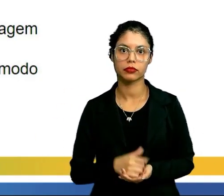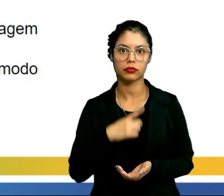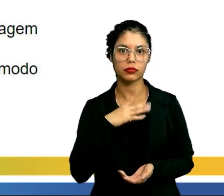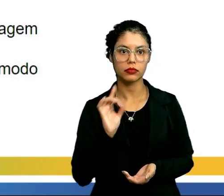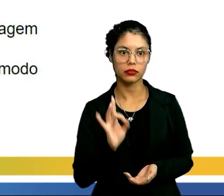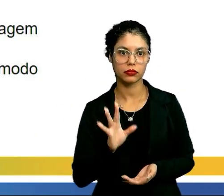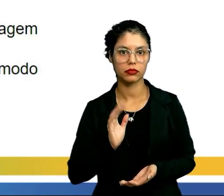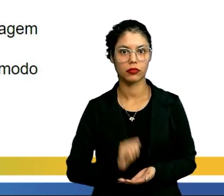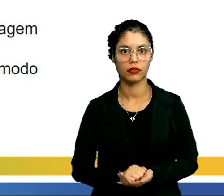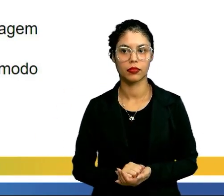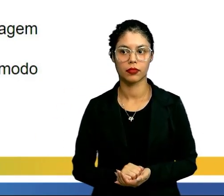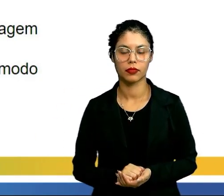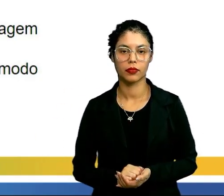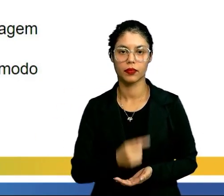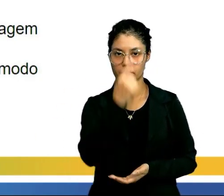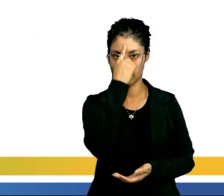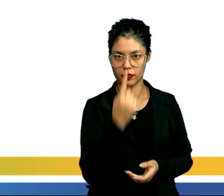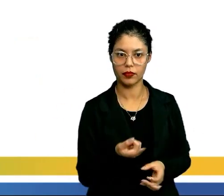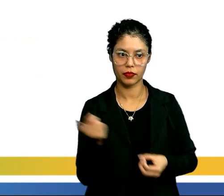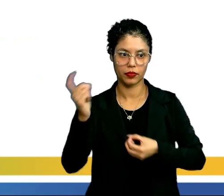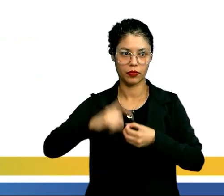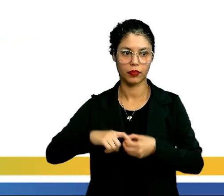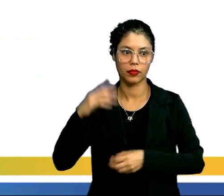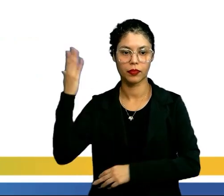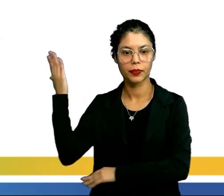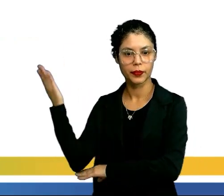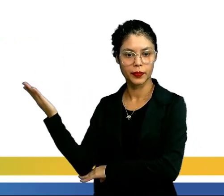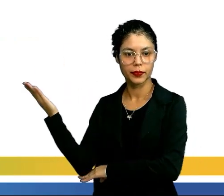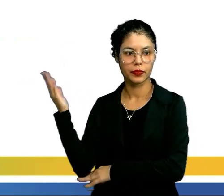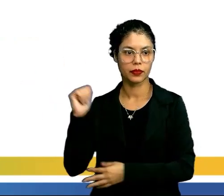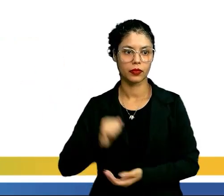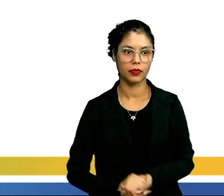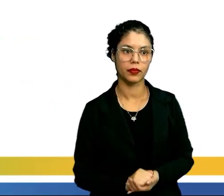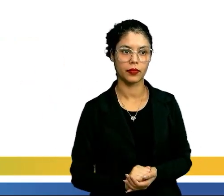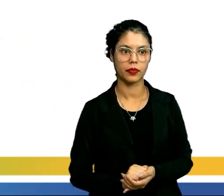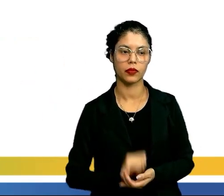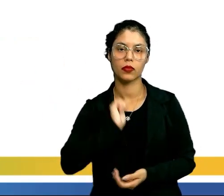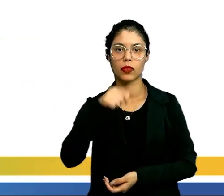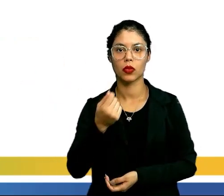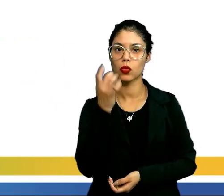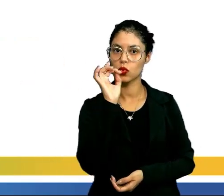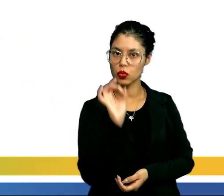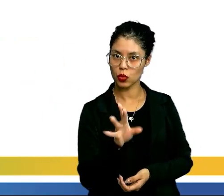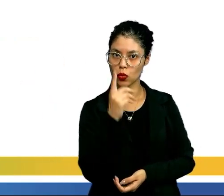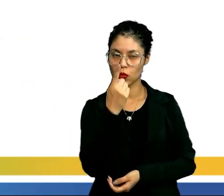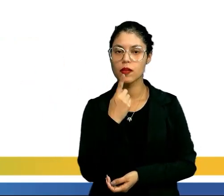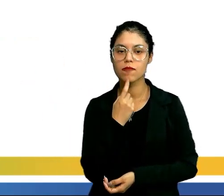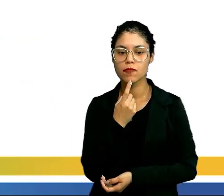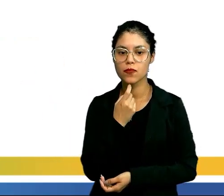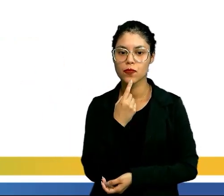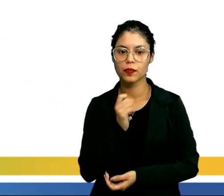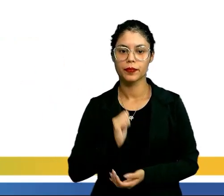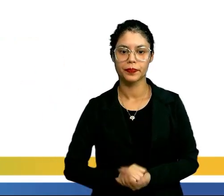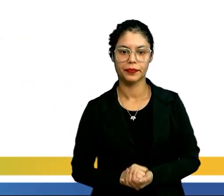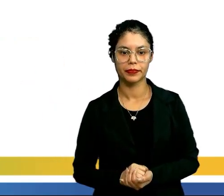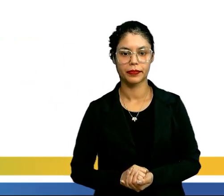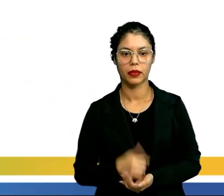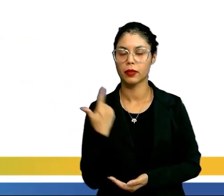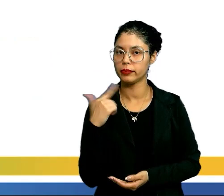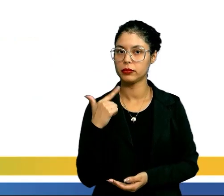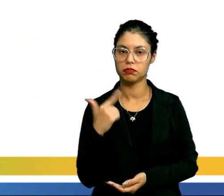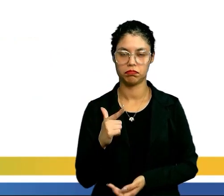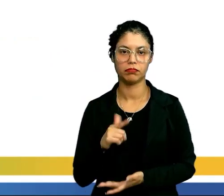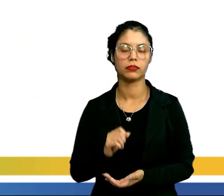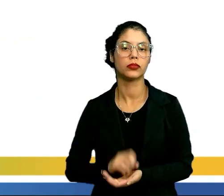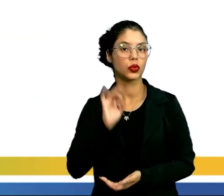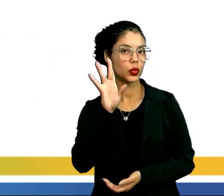Nós só temos aqui, vou voltar aqui a imagem para vocês darem uma olhada. Nós só temos esse símbolo central em vermelho, né? E aí não há um